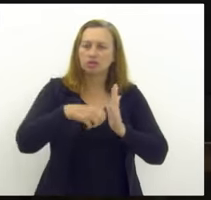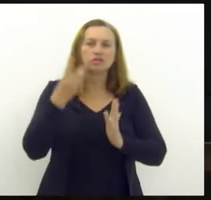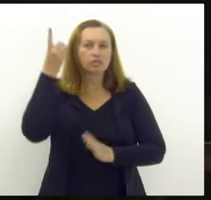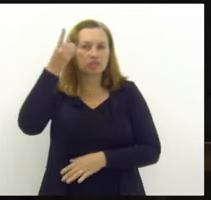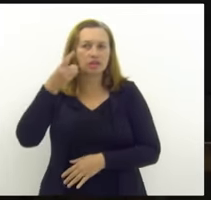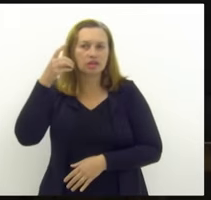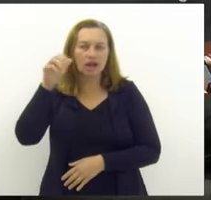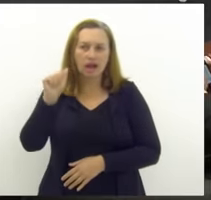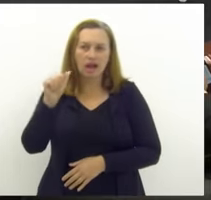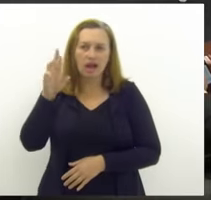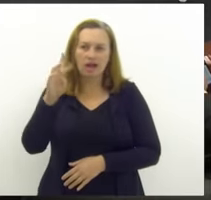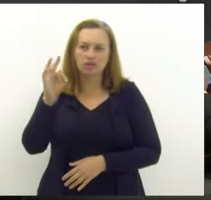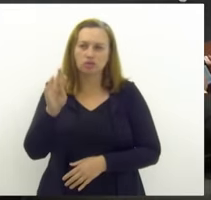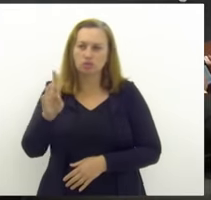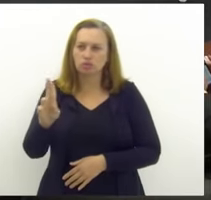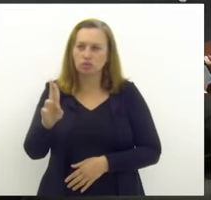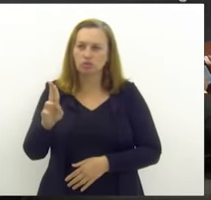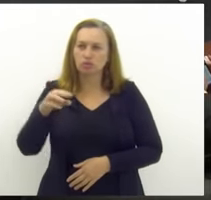Artur